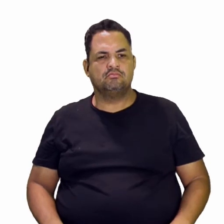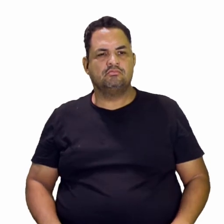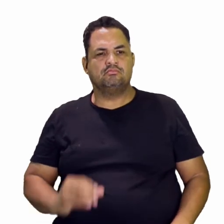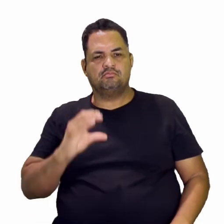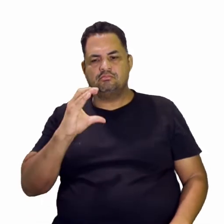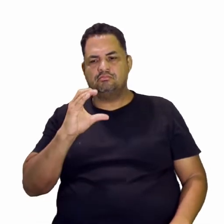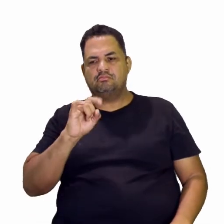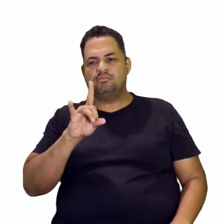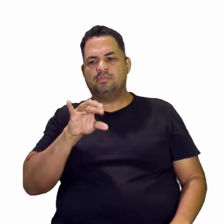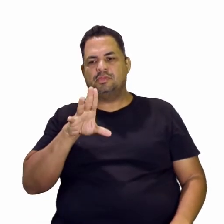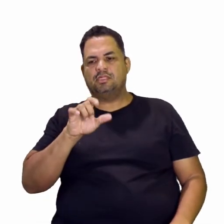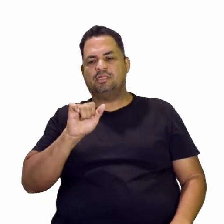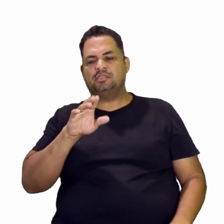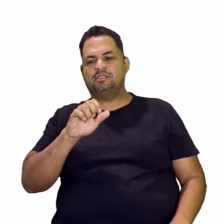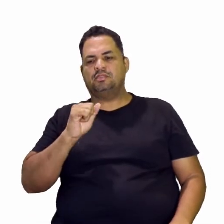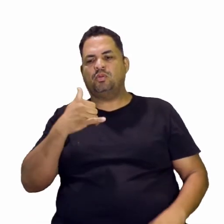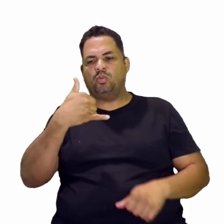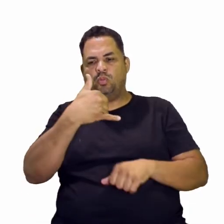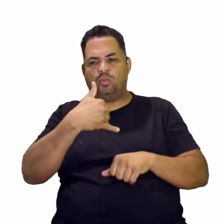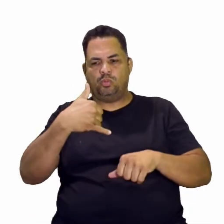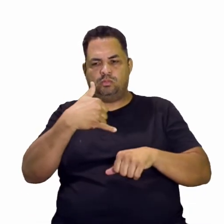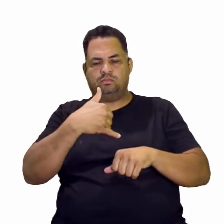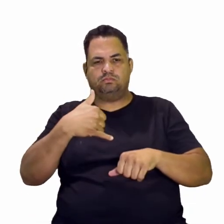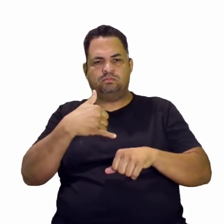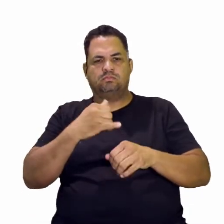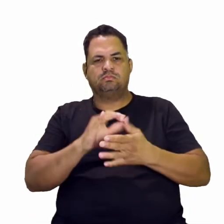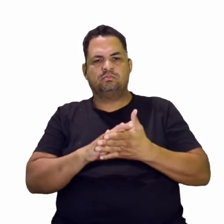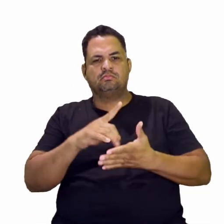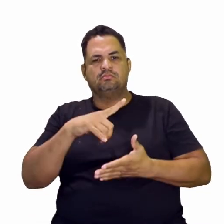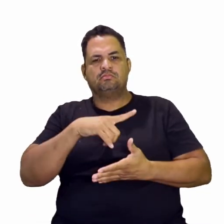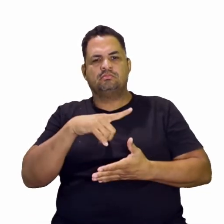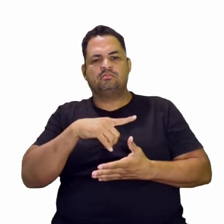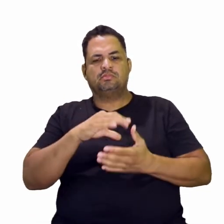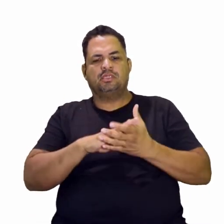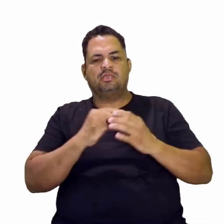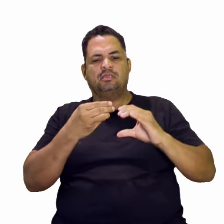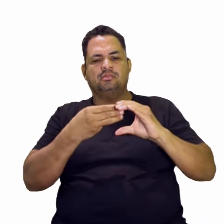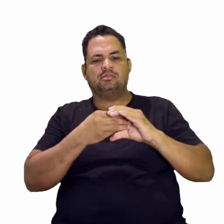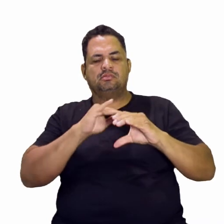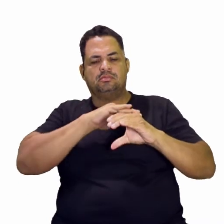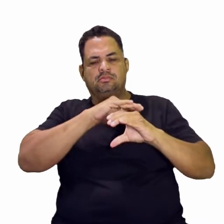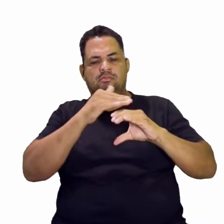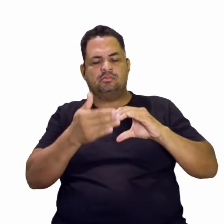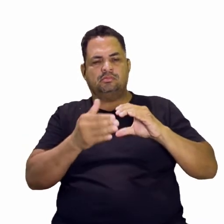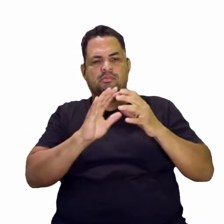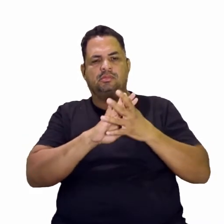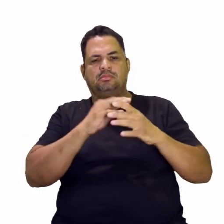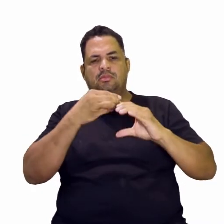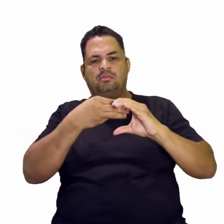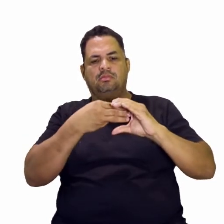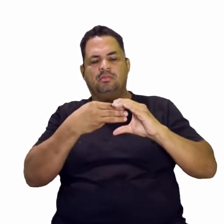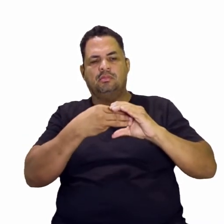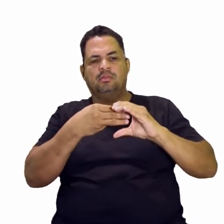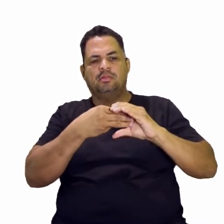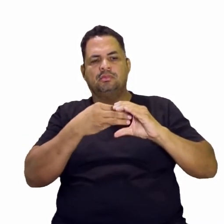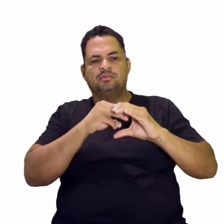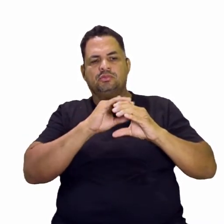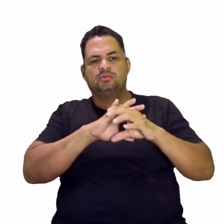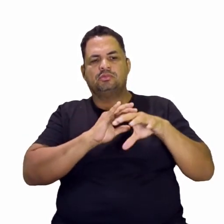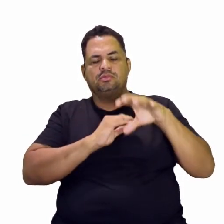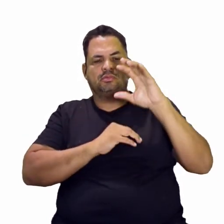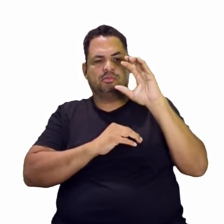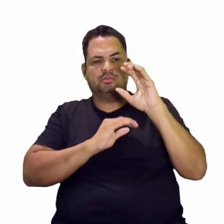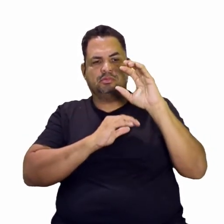Colesterol, anota no seu caderno, está presente na membrana plasmática dos animais. E